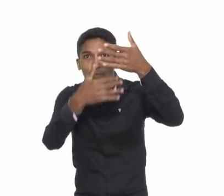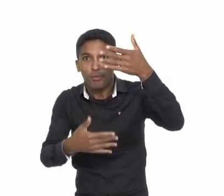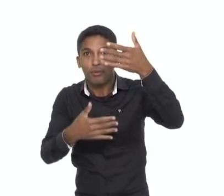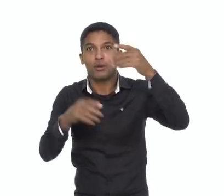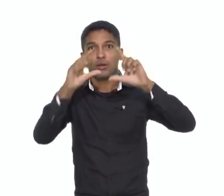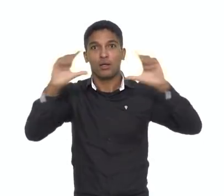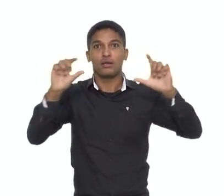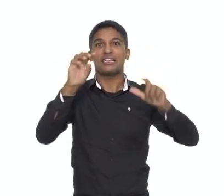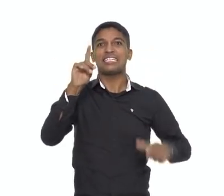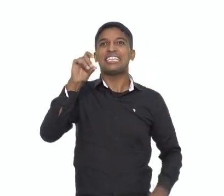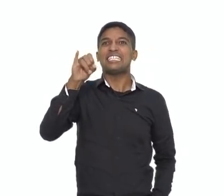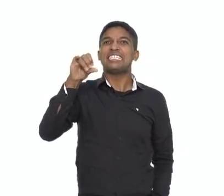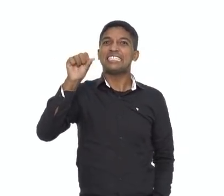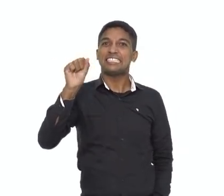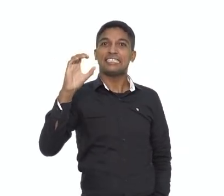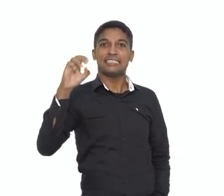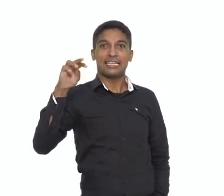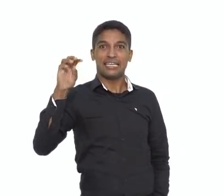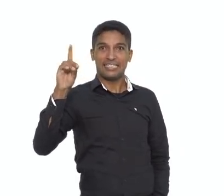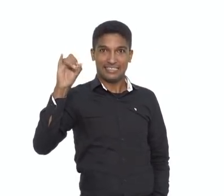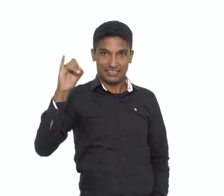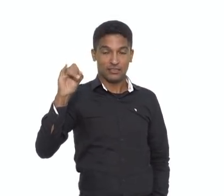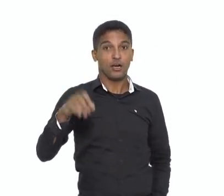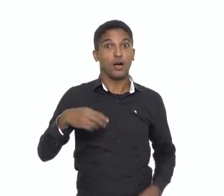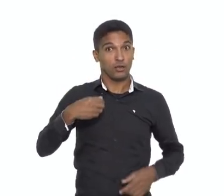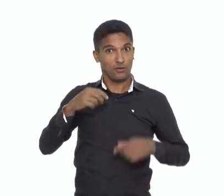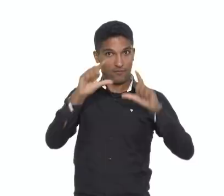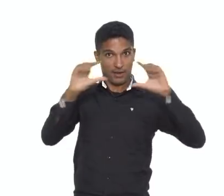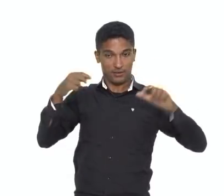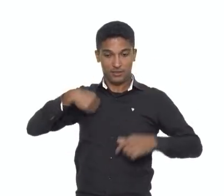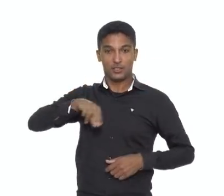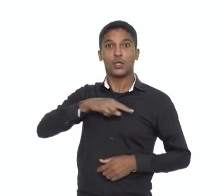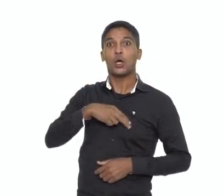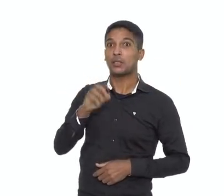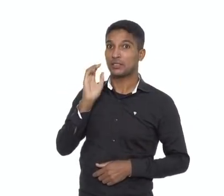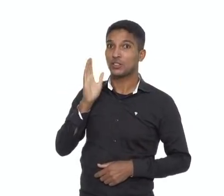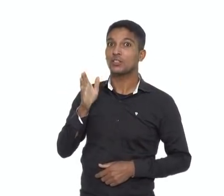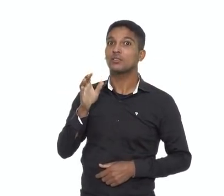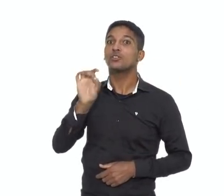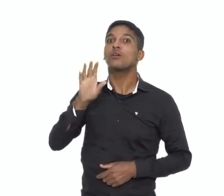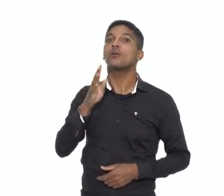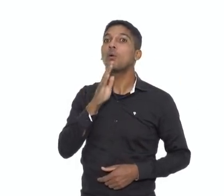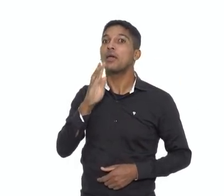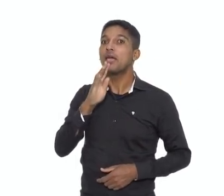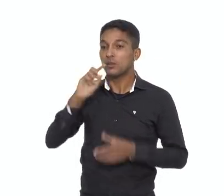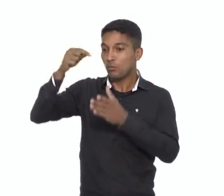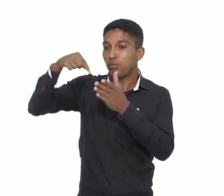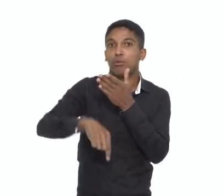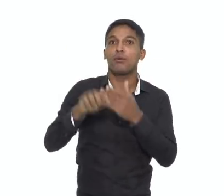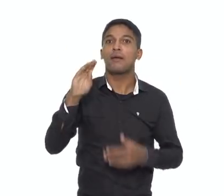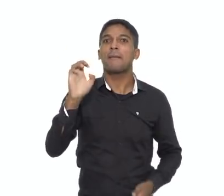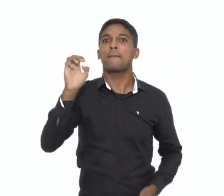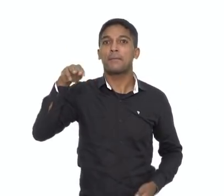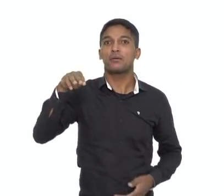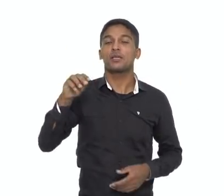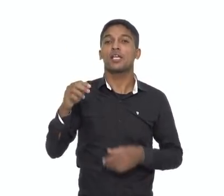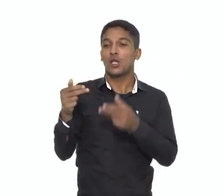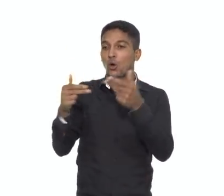gente só conhece bem as coisas que cativou. Disse a raposa. O que é um